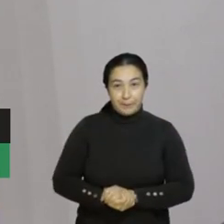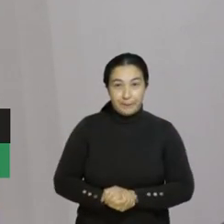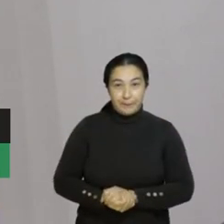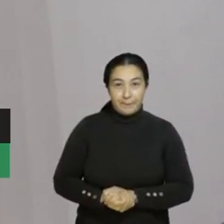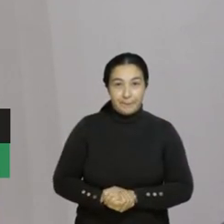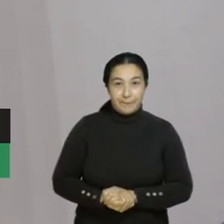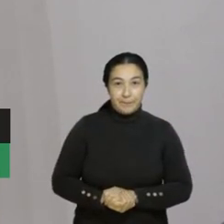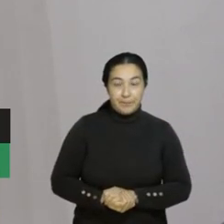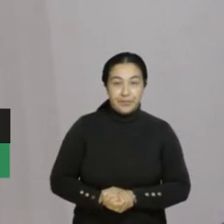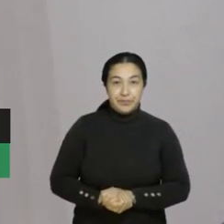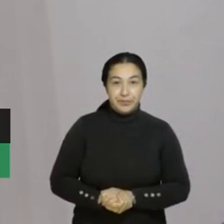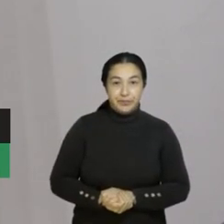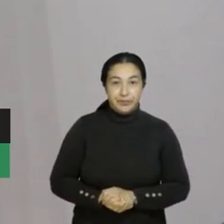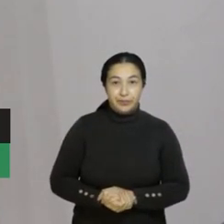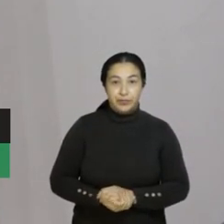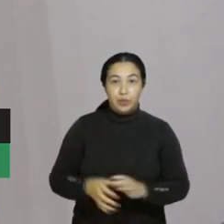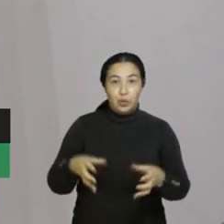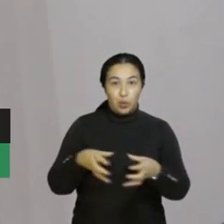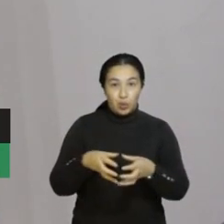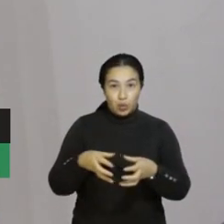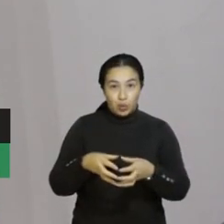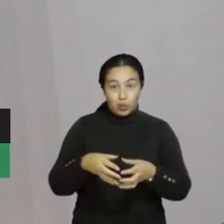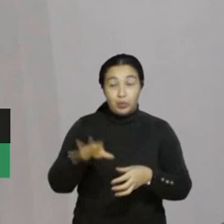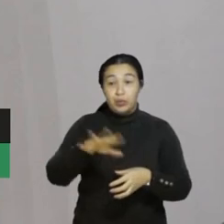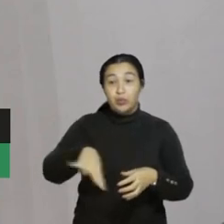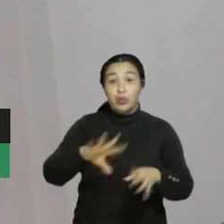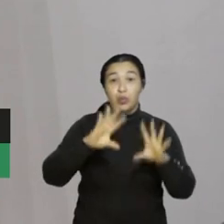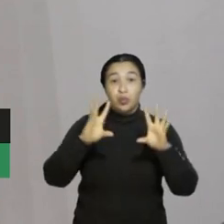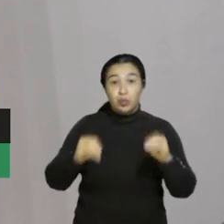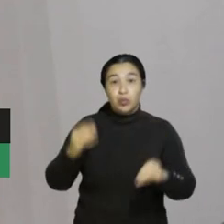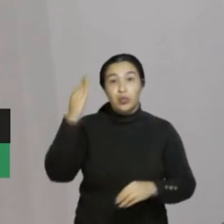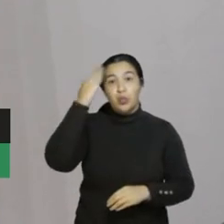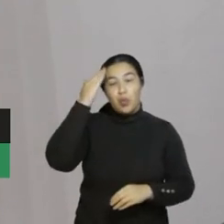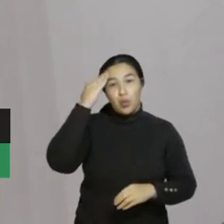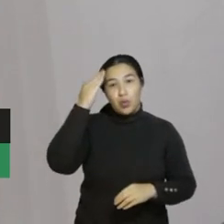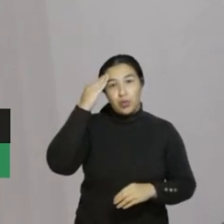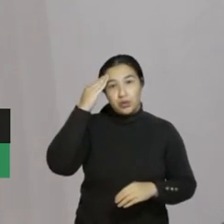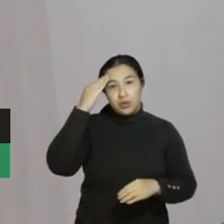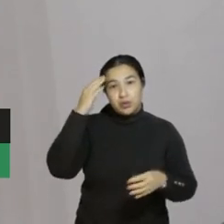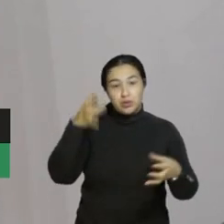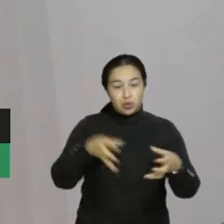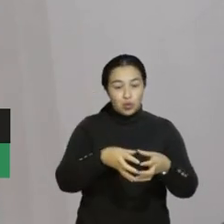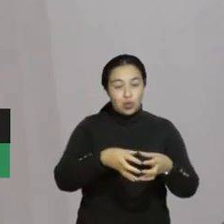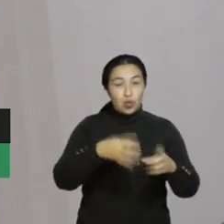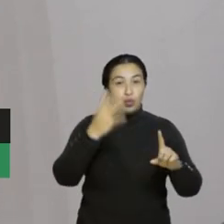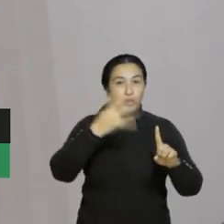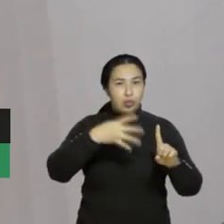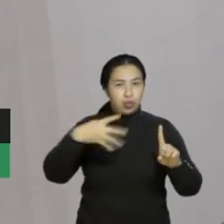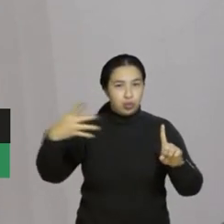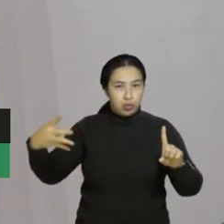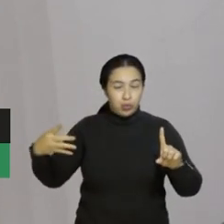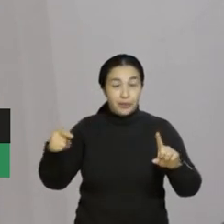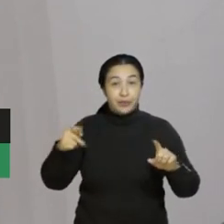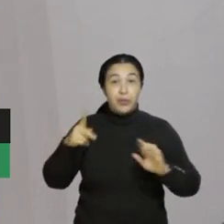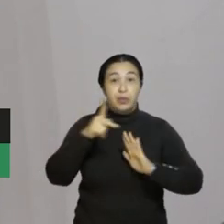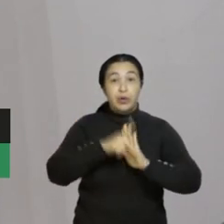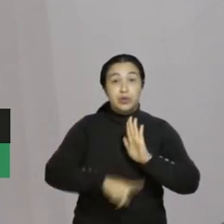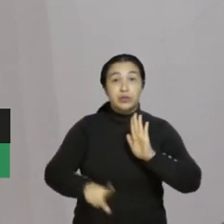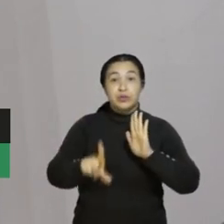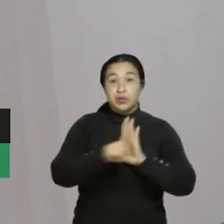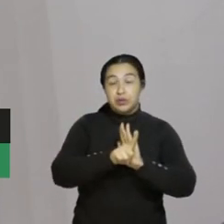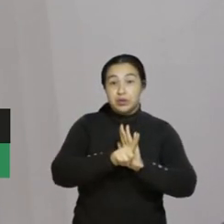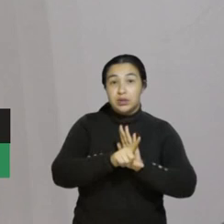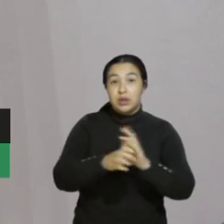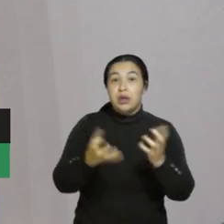LGBTQIAPN, também conhecido pelos nossos avós como Movimento GLS. O projeto de lei, além de